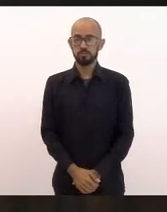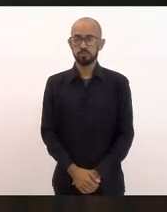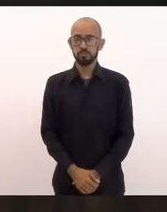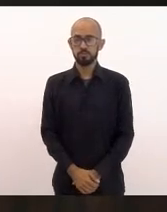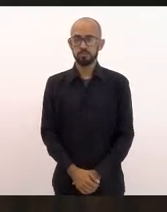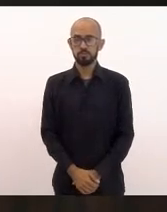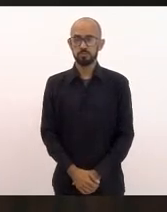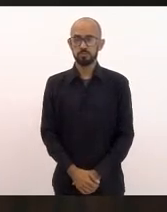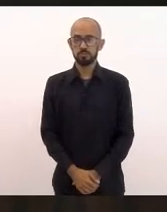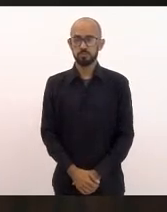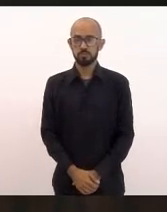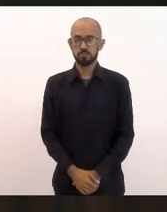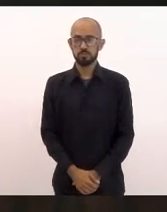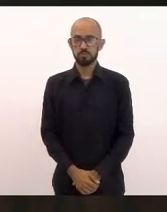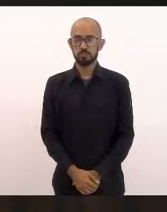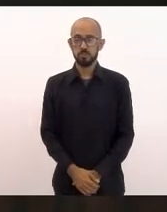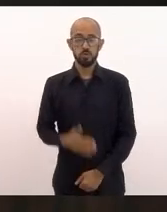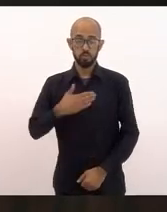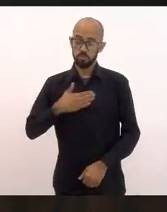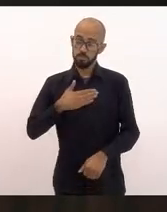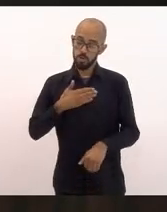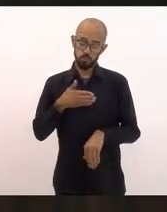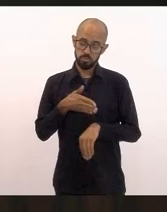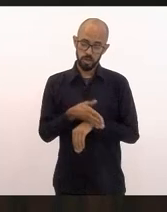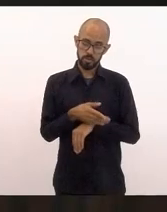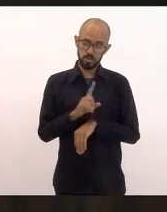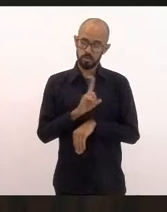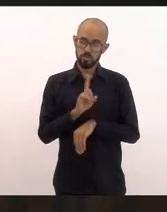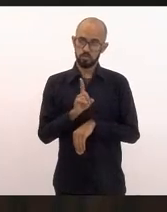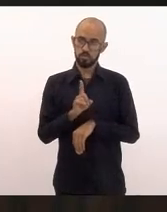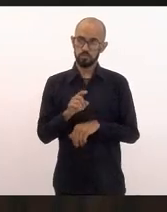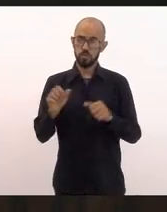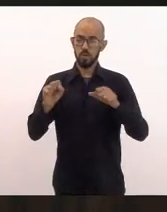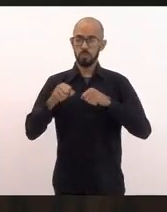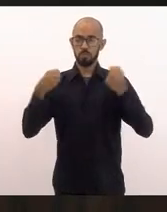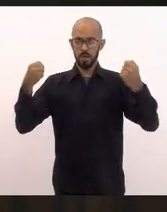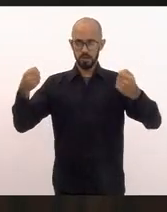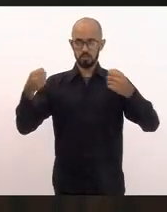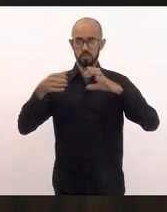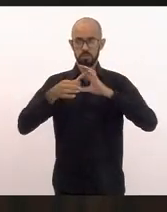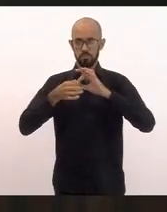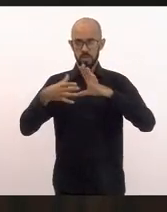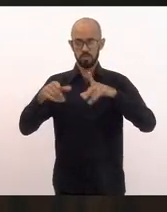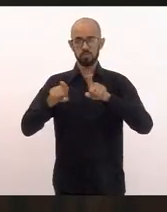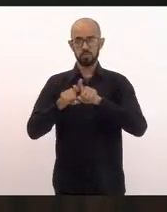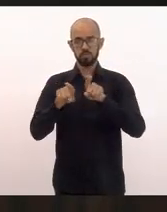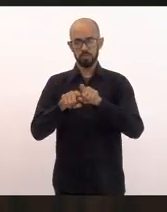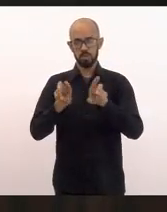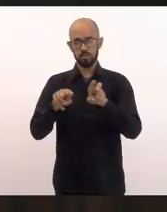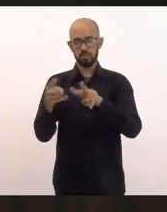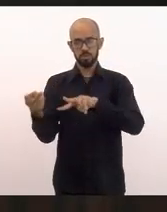Pelo menos o meu não está entrando. Então, o painel está aberto, também está aberto o encaminhamento.